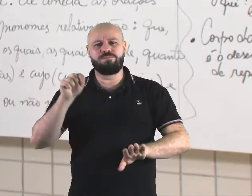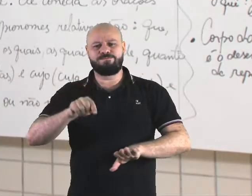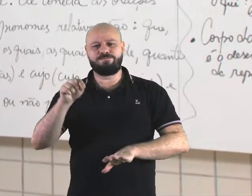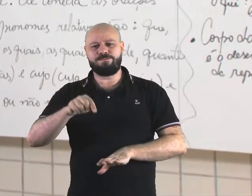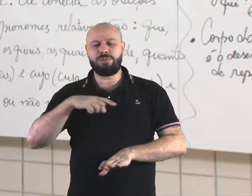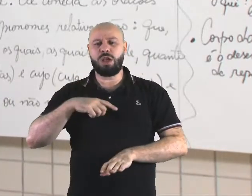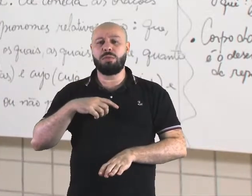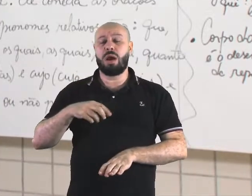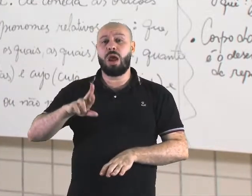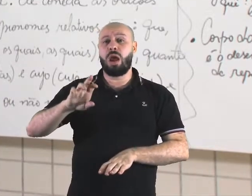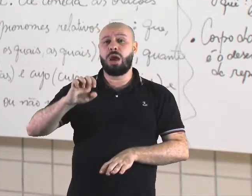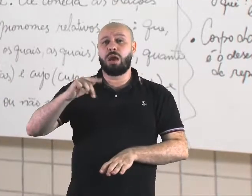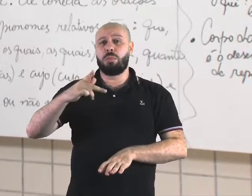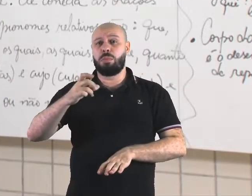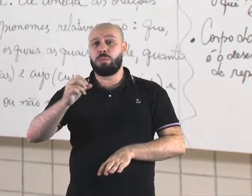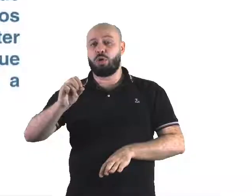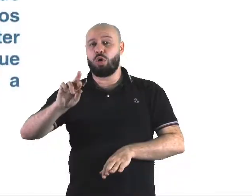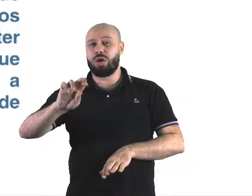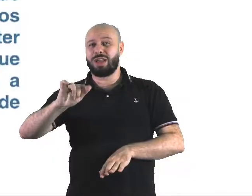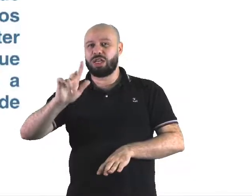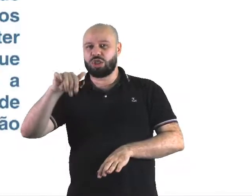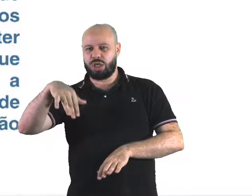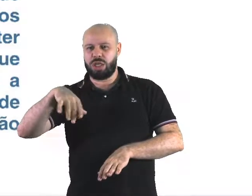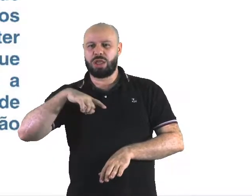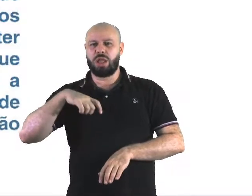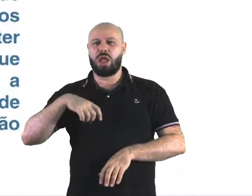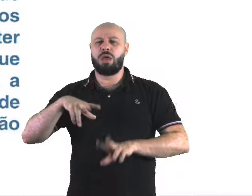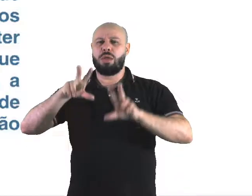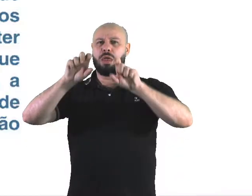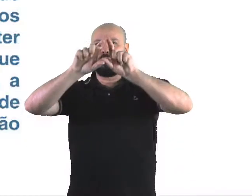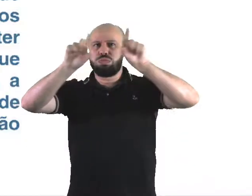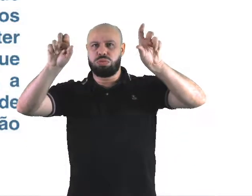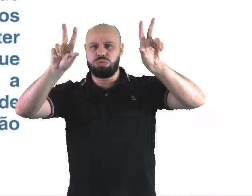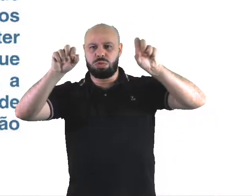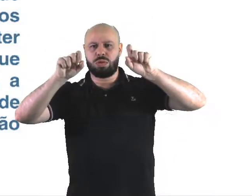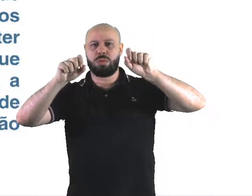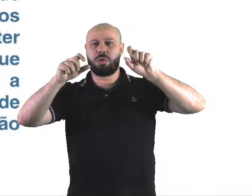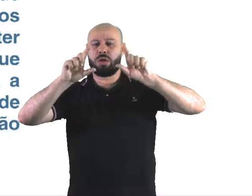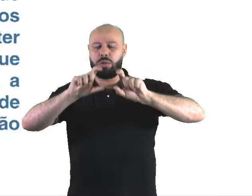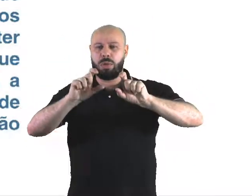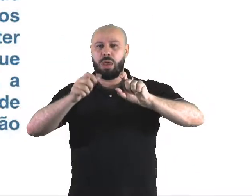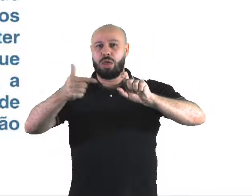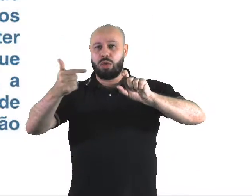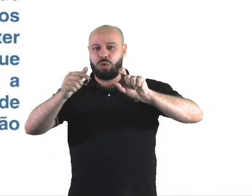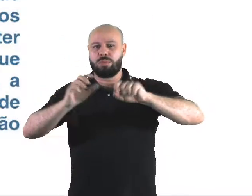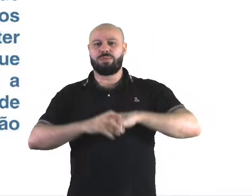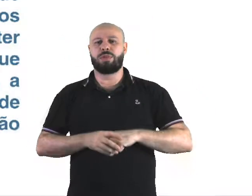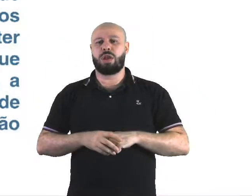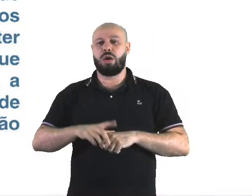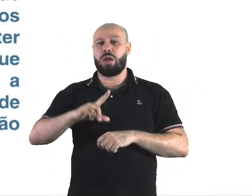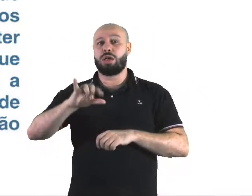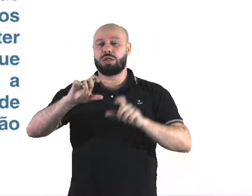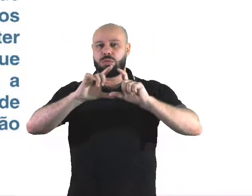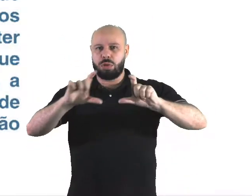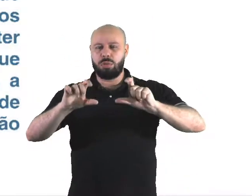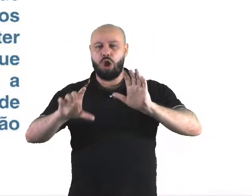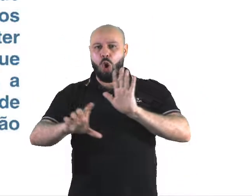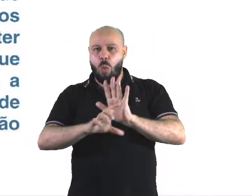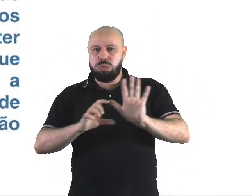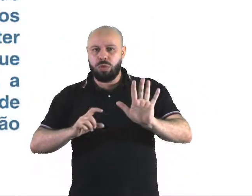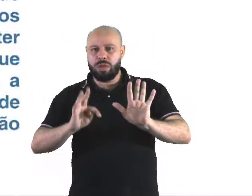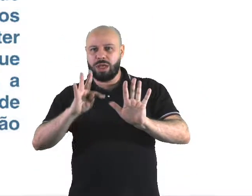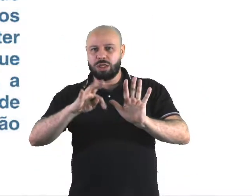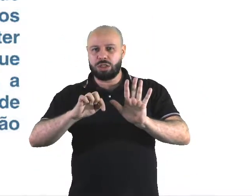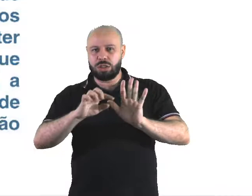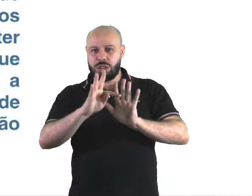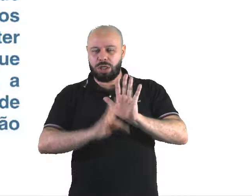da reportagem eu tenho o título principal e secundário, eu tenho a lead, eu tenho o corpo do texto. E